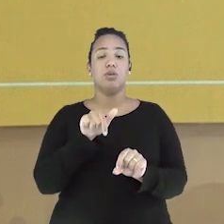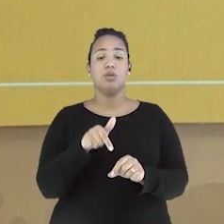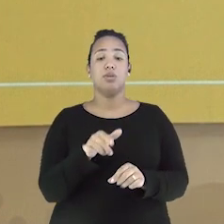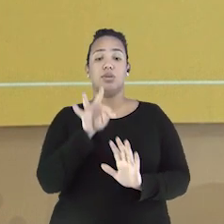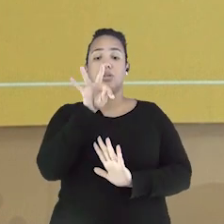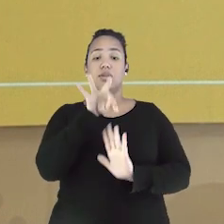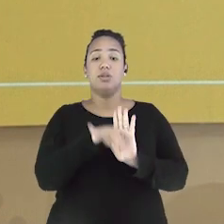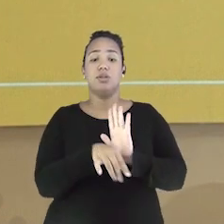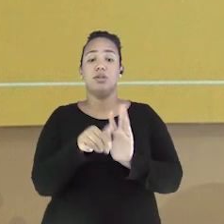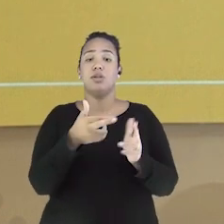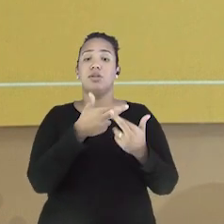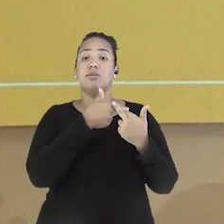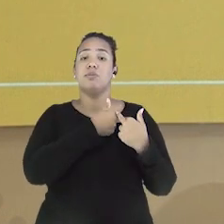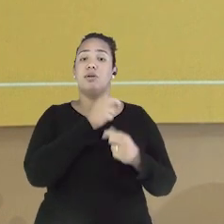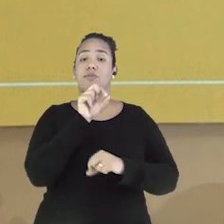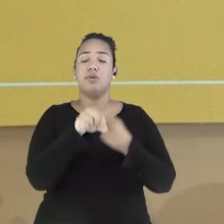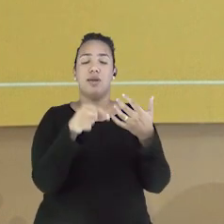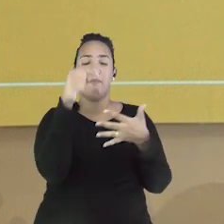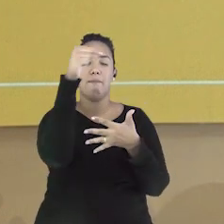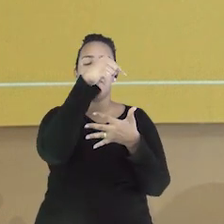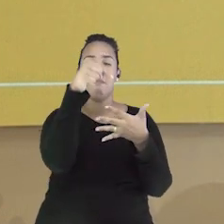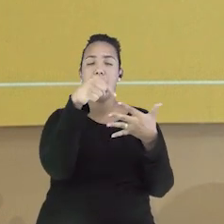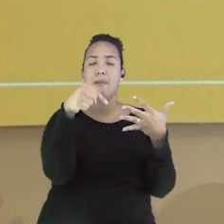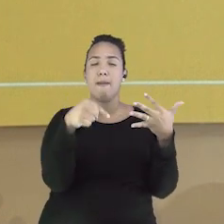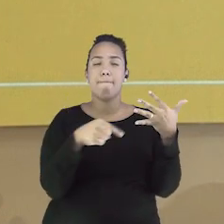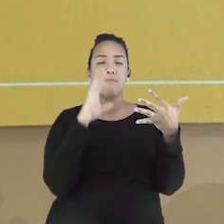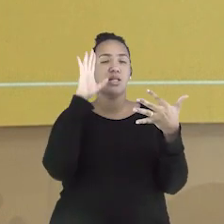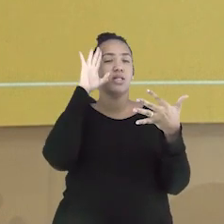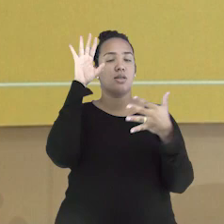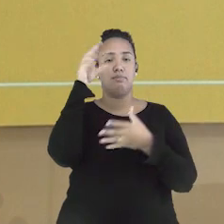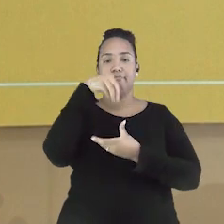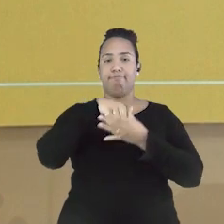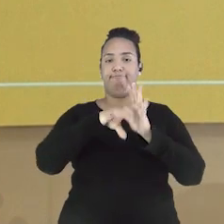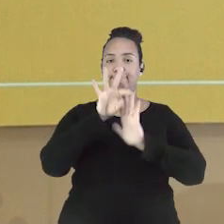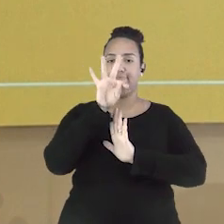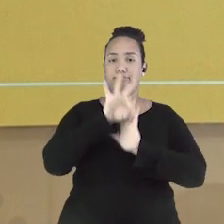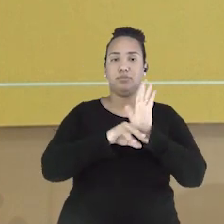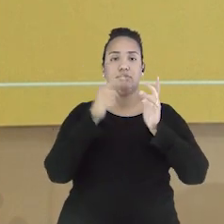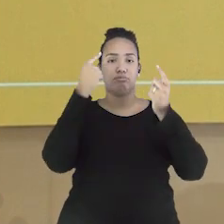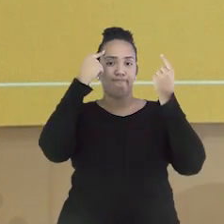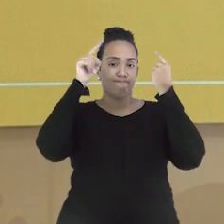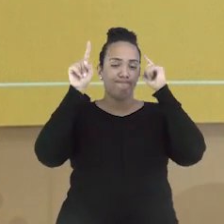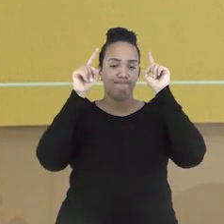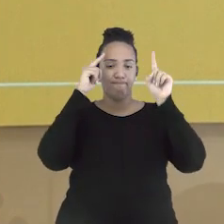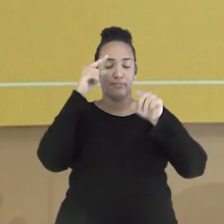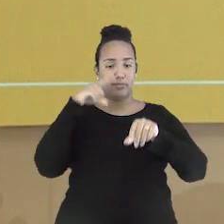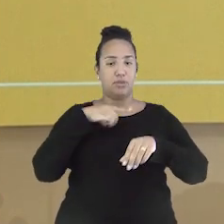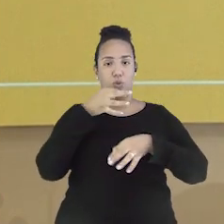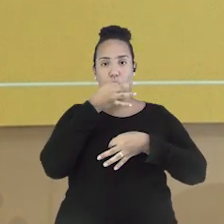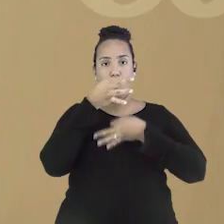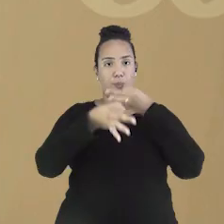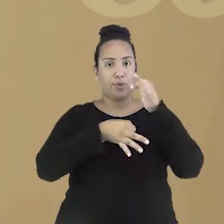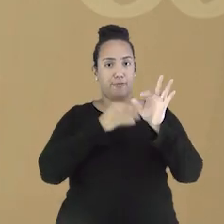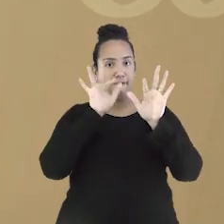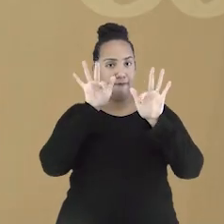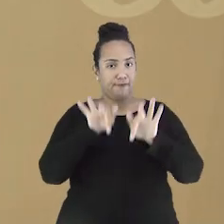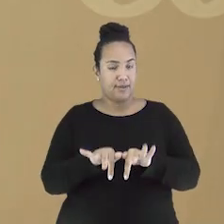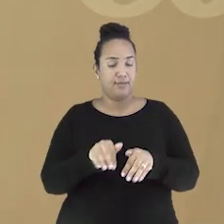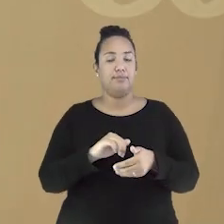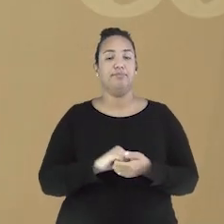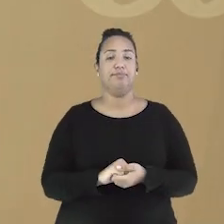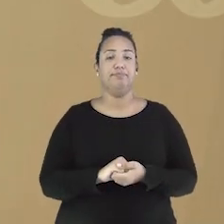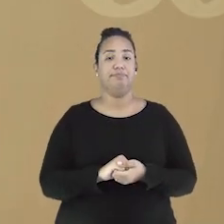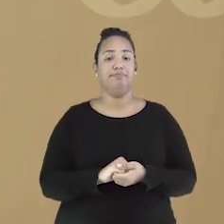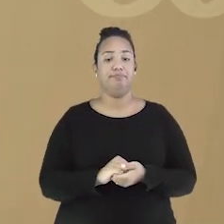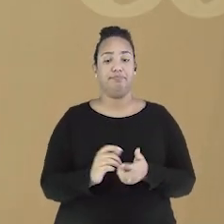texto responsável por reunir os pontos-chave do texto, relacionando as ideias desenvolvidas com uma opinião final. No